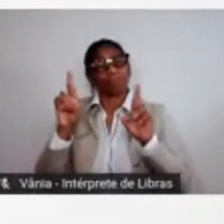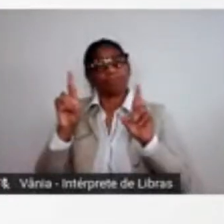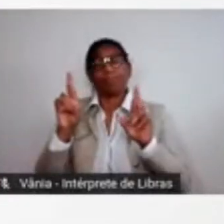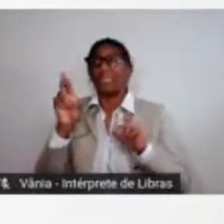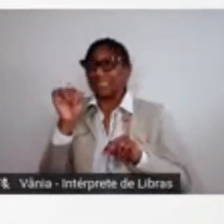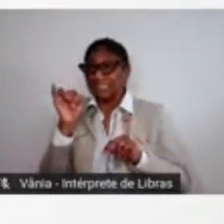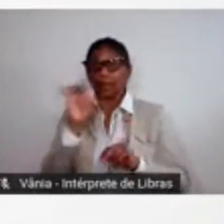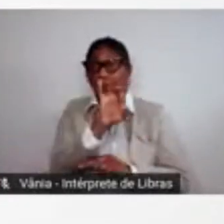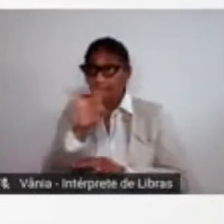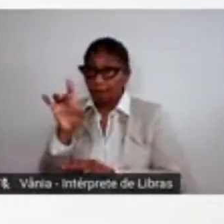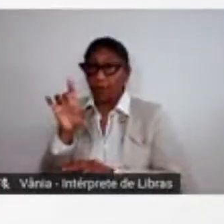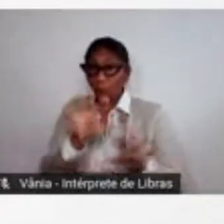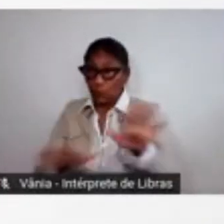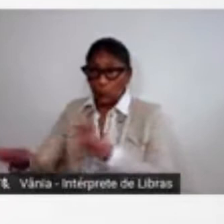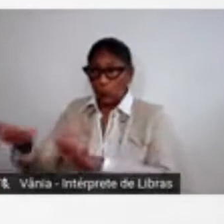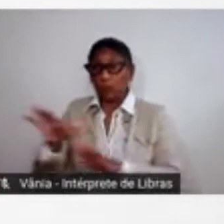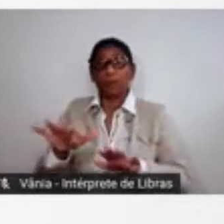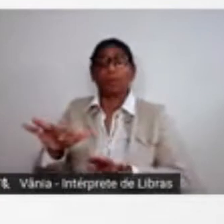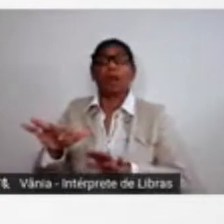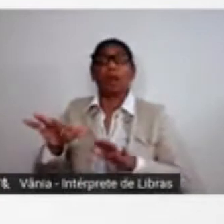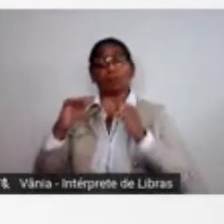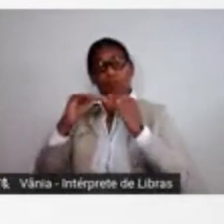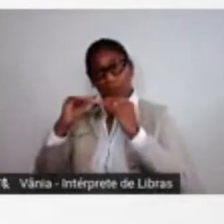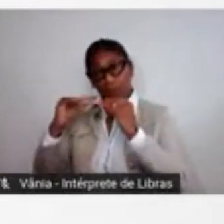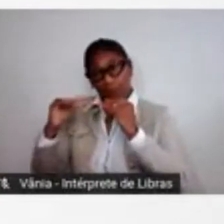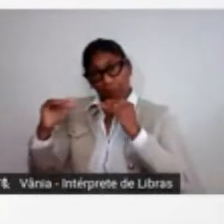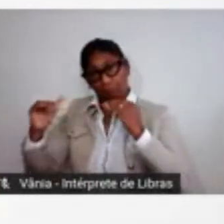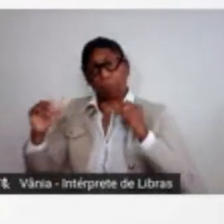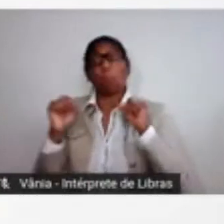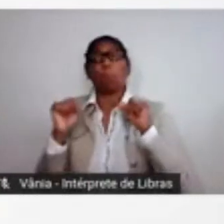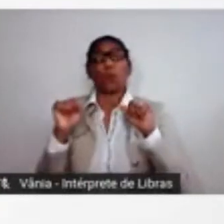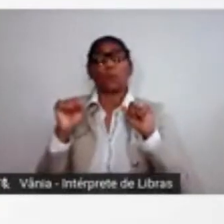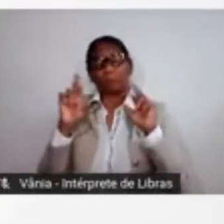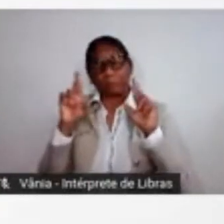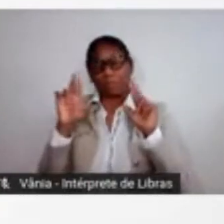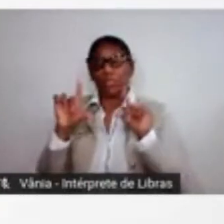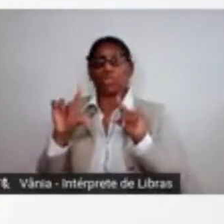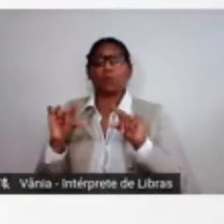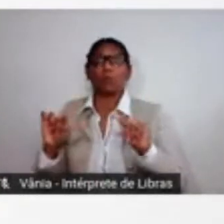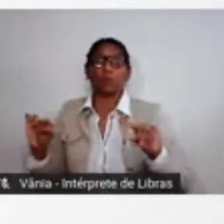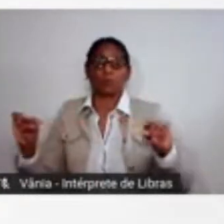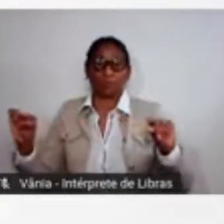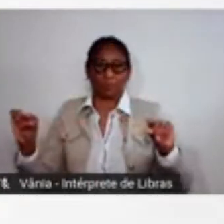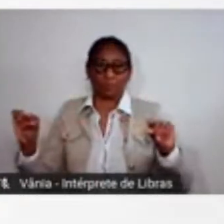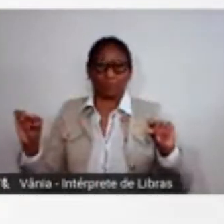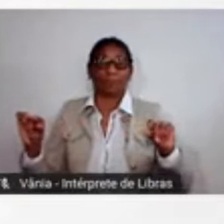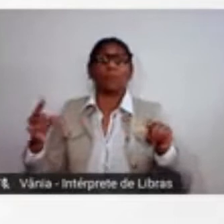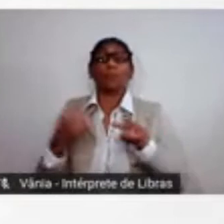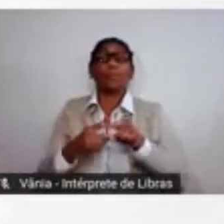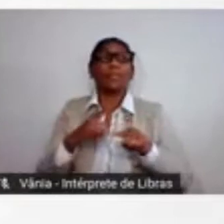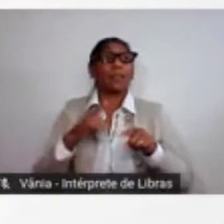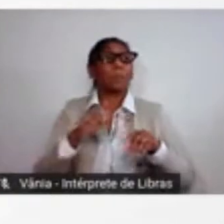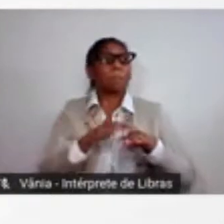da população, a gente mantenha estável e possamos ver uma redução, especialmente nas regiões mais populosas, que estão